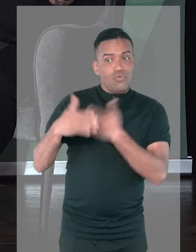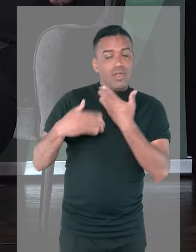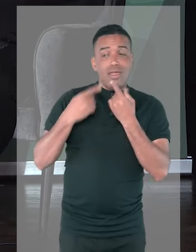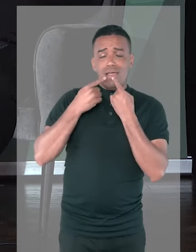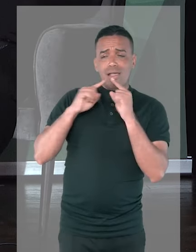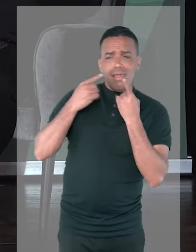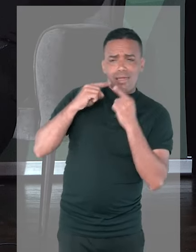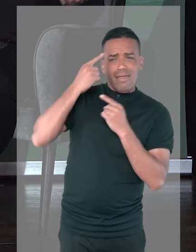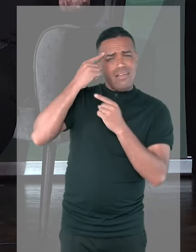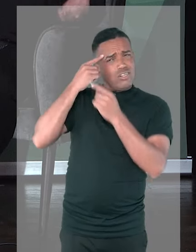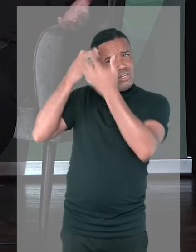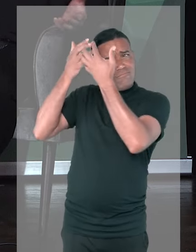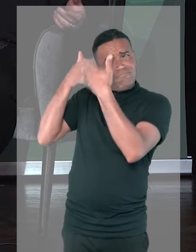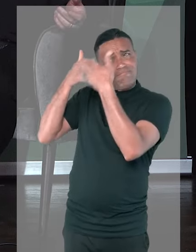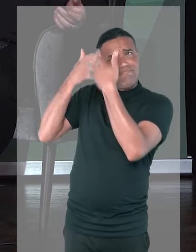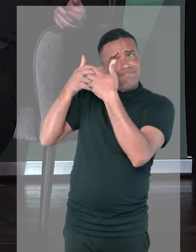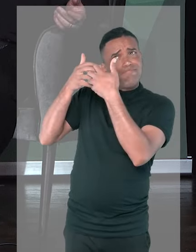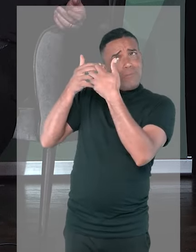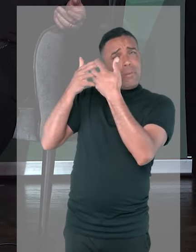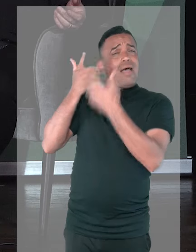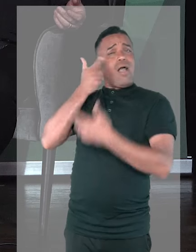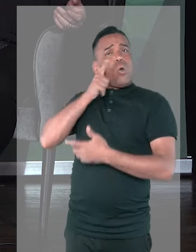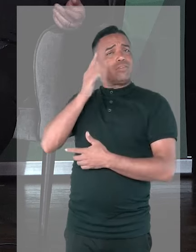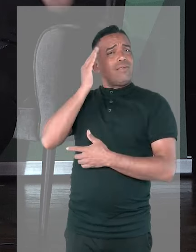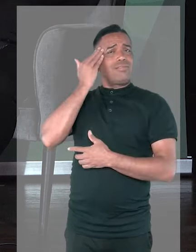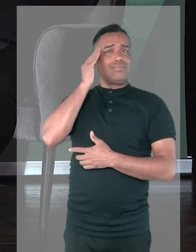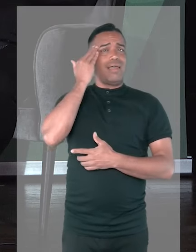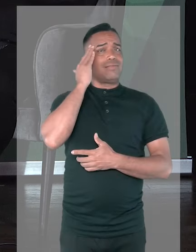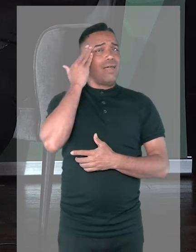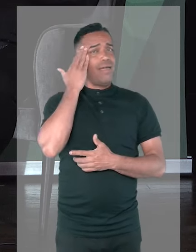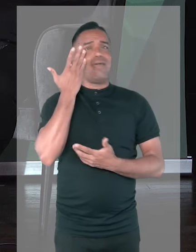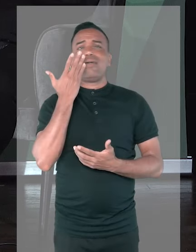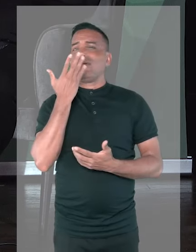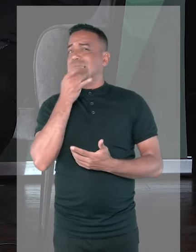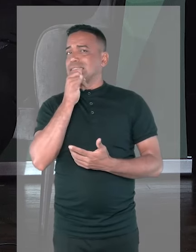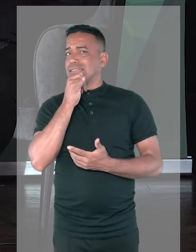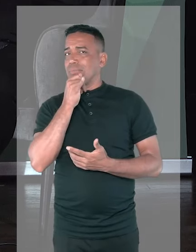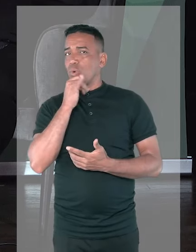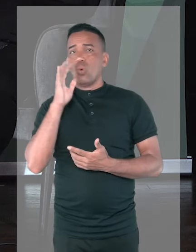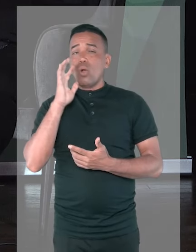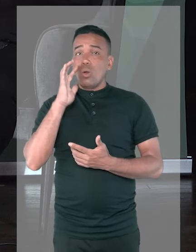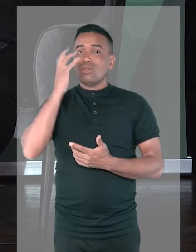criticamente para compreender as armadilhas